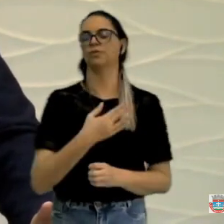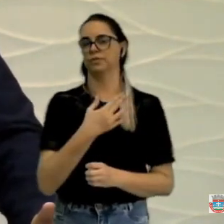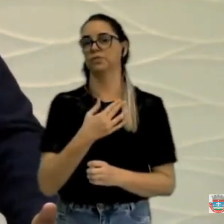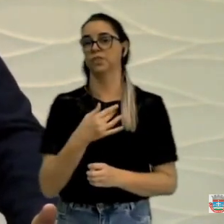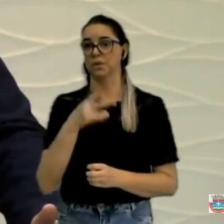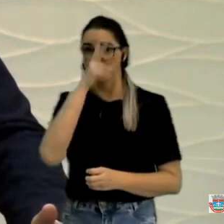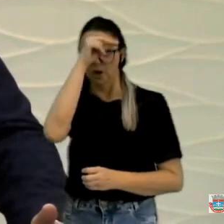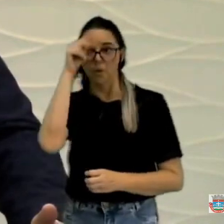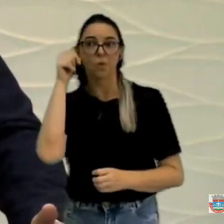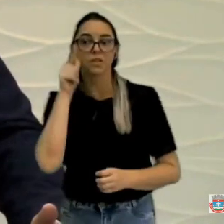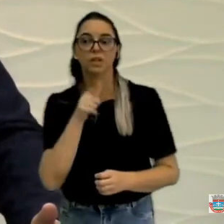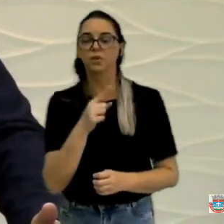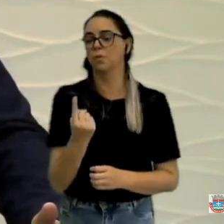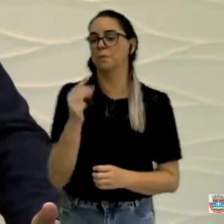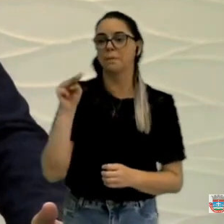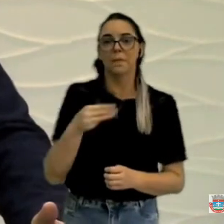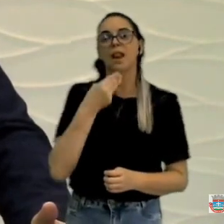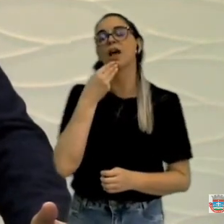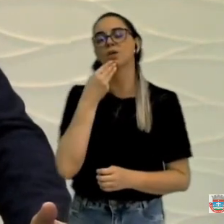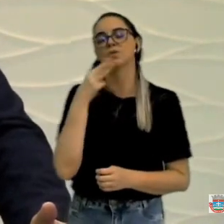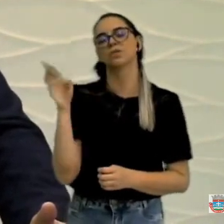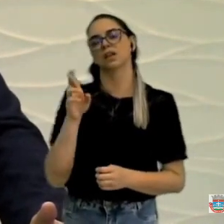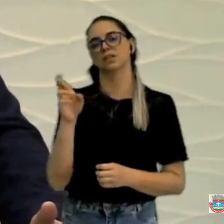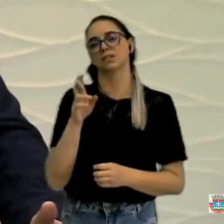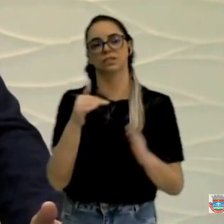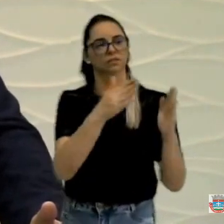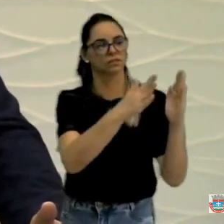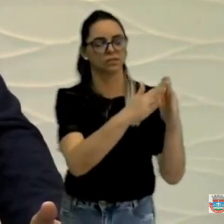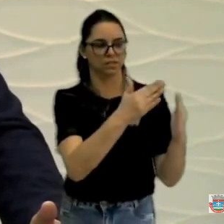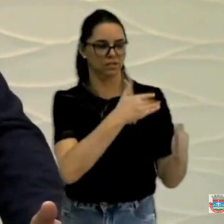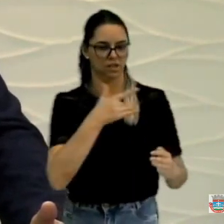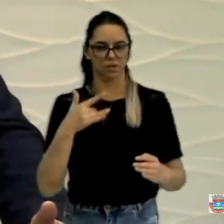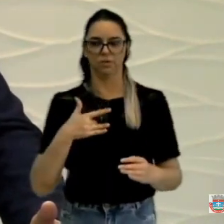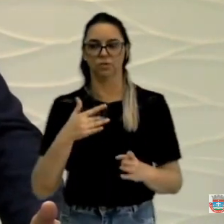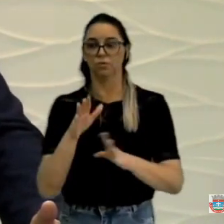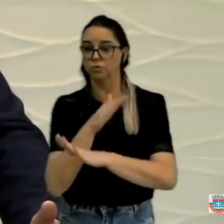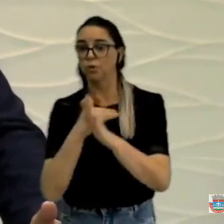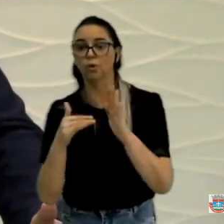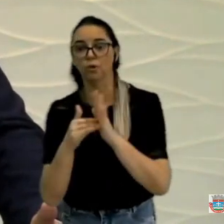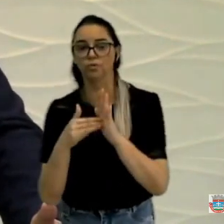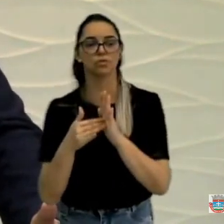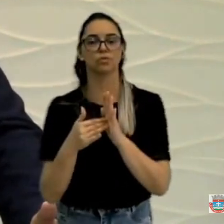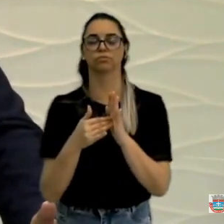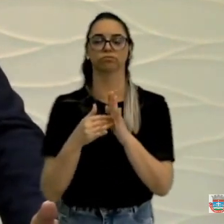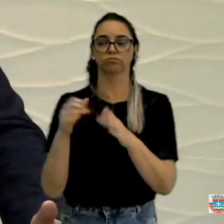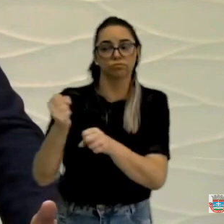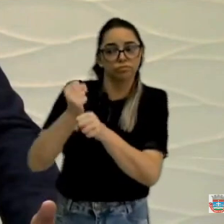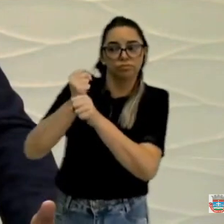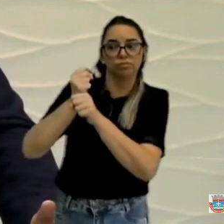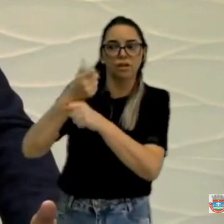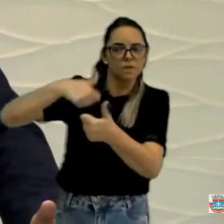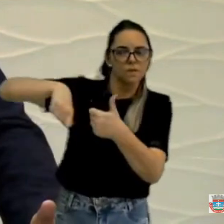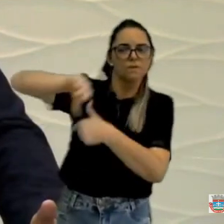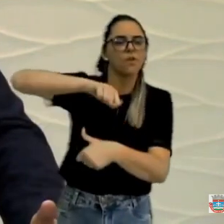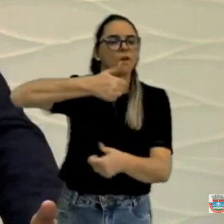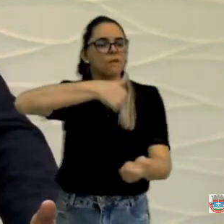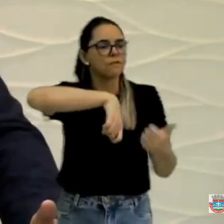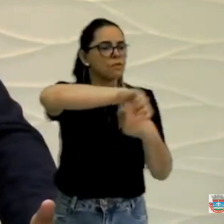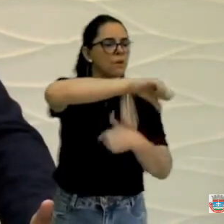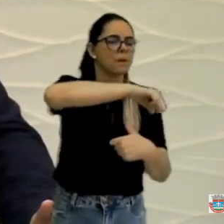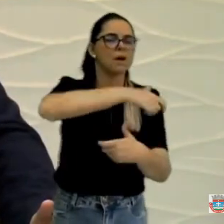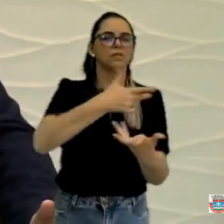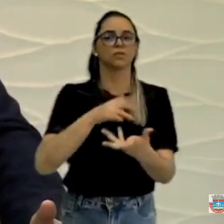quase R$1 milhão e todos os postos de saúde serão reformados. Todos os postos de saúde serão reformados. Então a gente